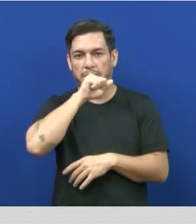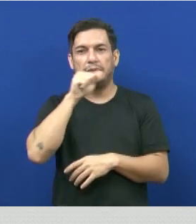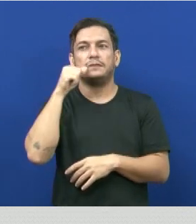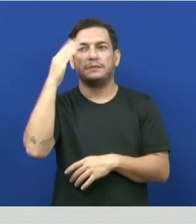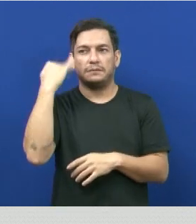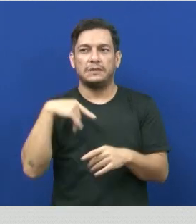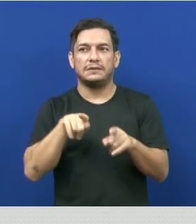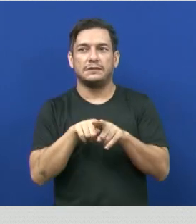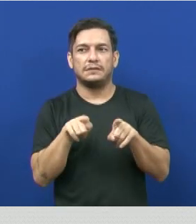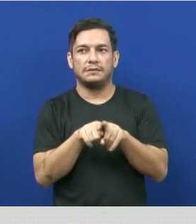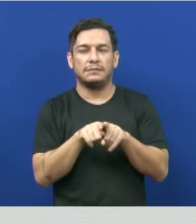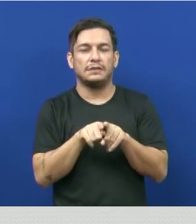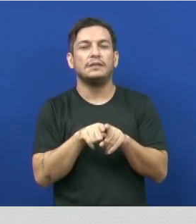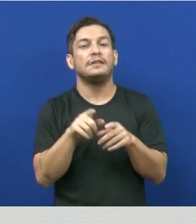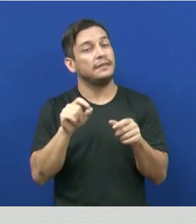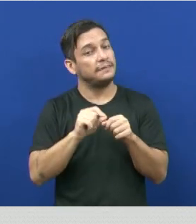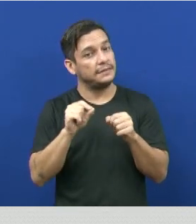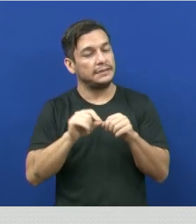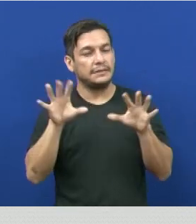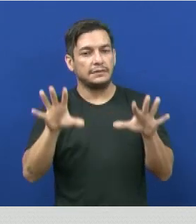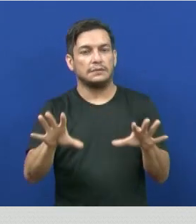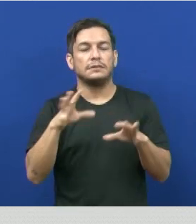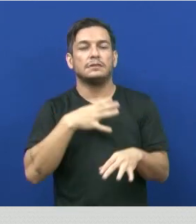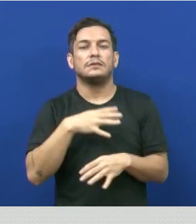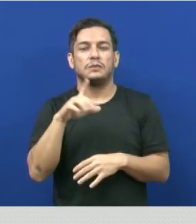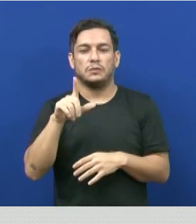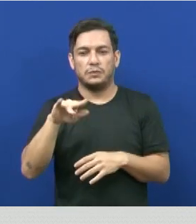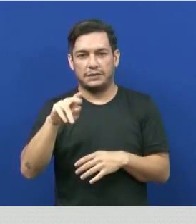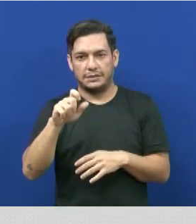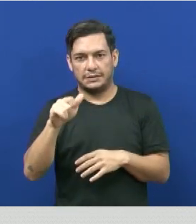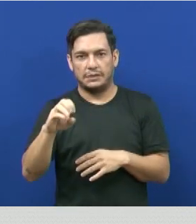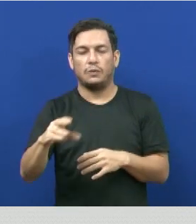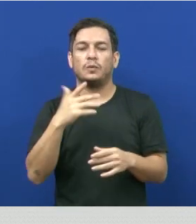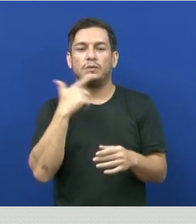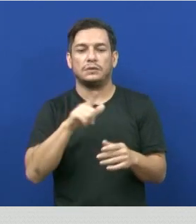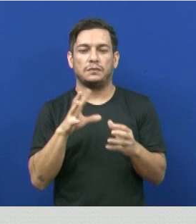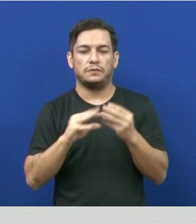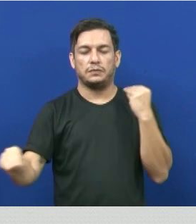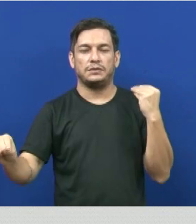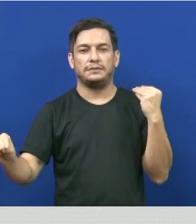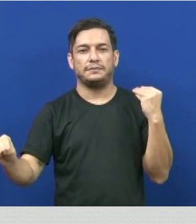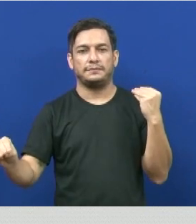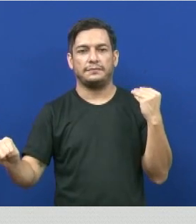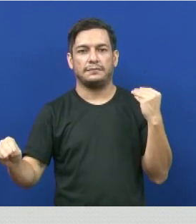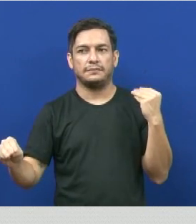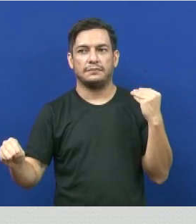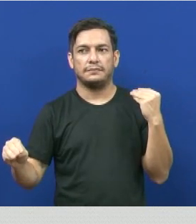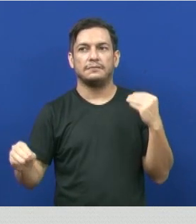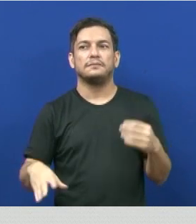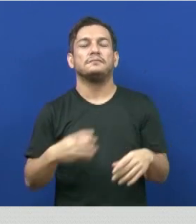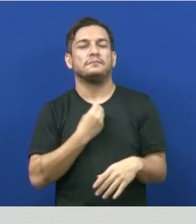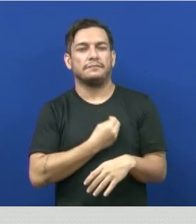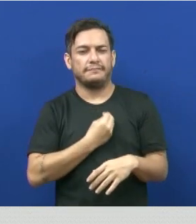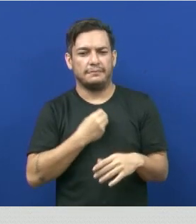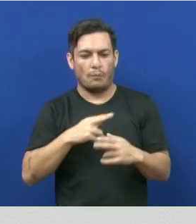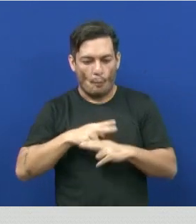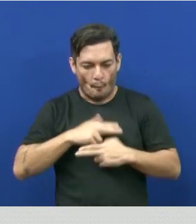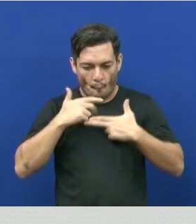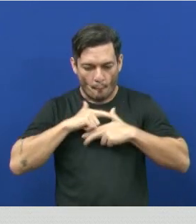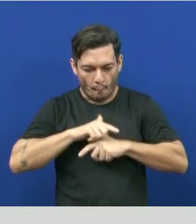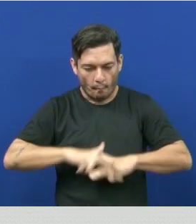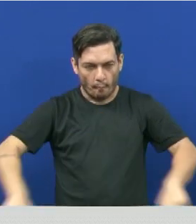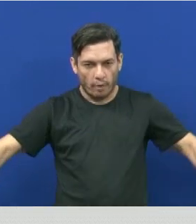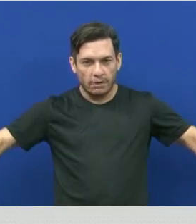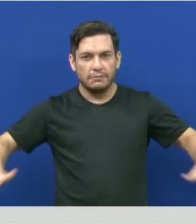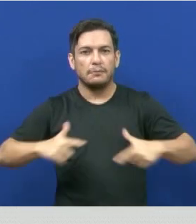soubesse também e assim foi feito o lesão conseguiu fugir eu tava lá peladão